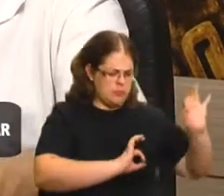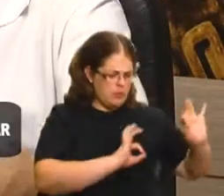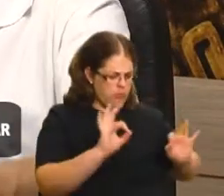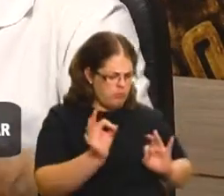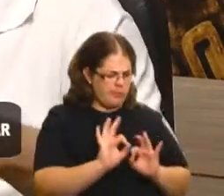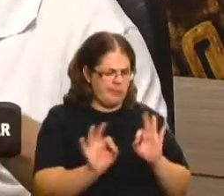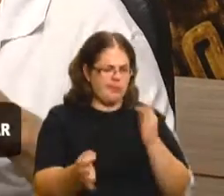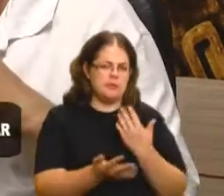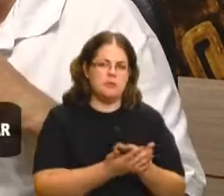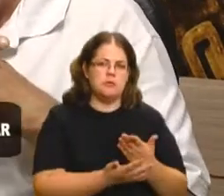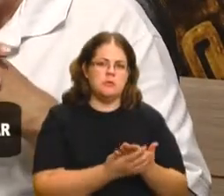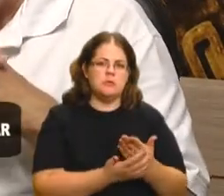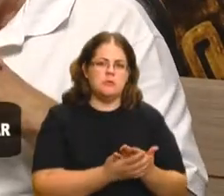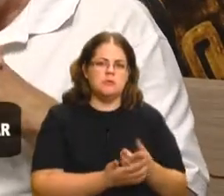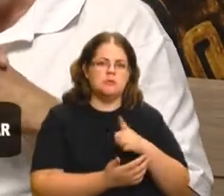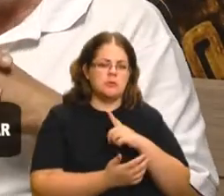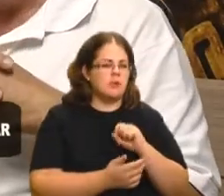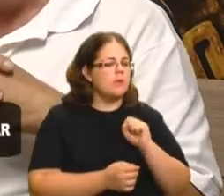em grande parte,